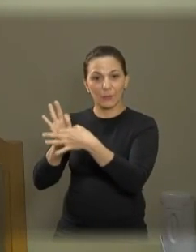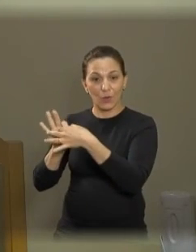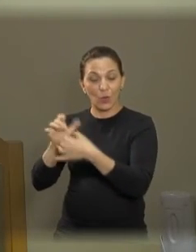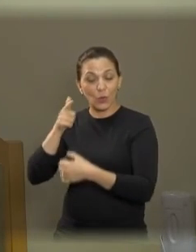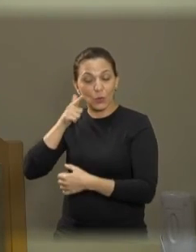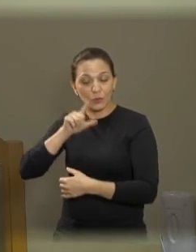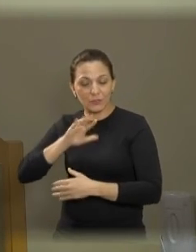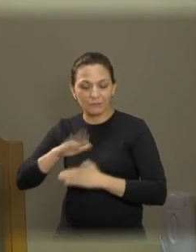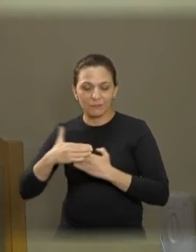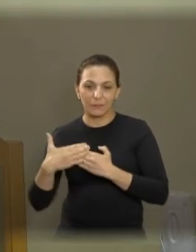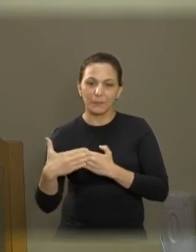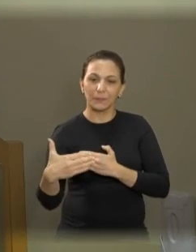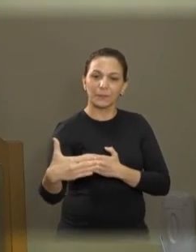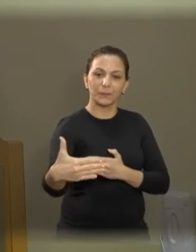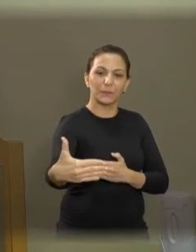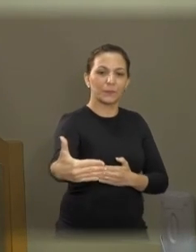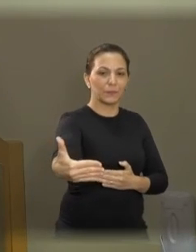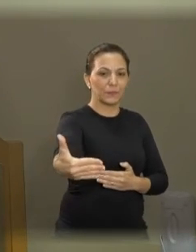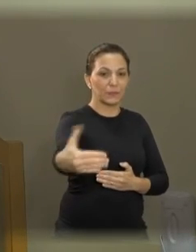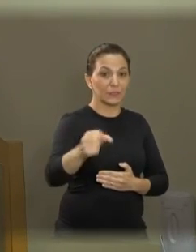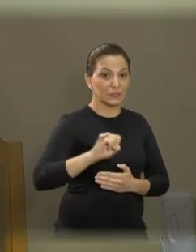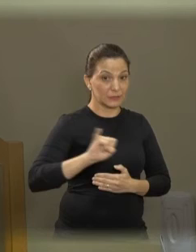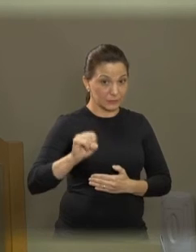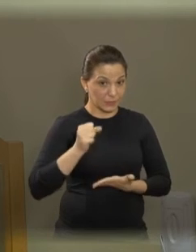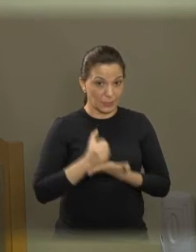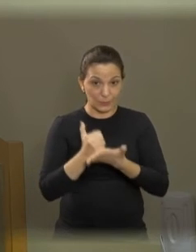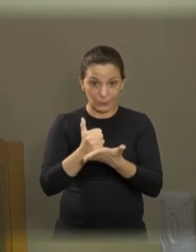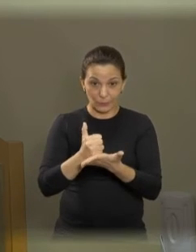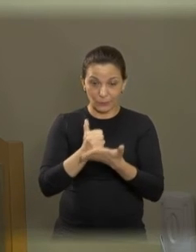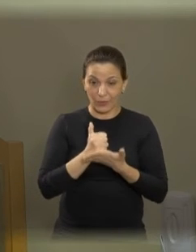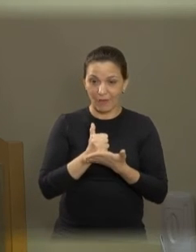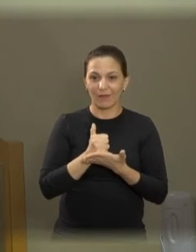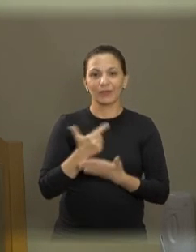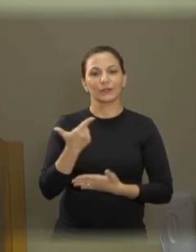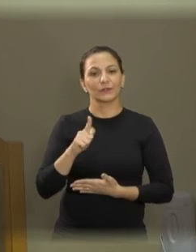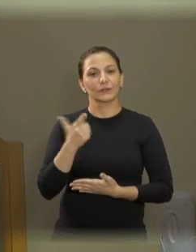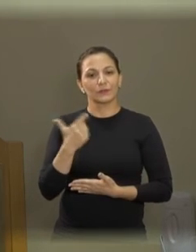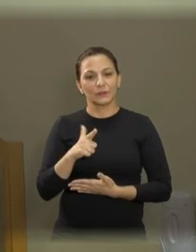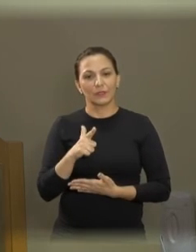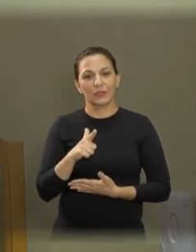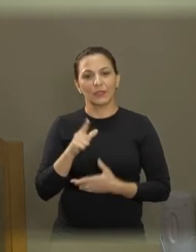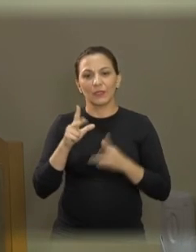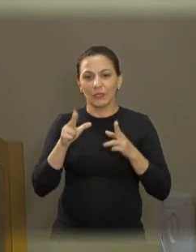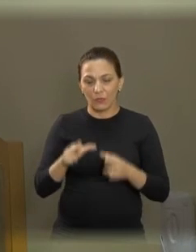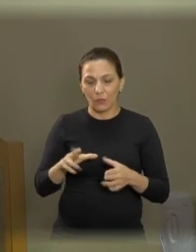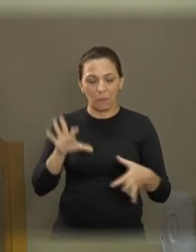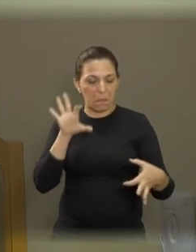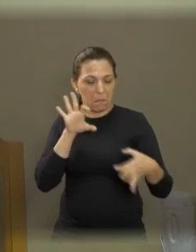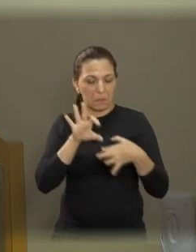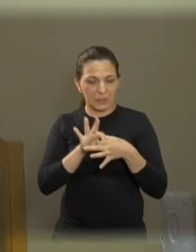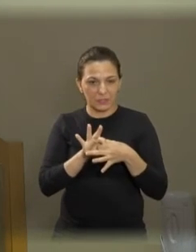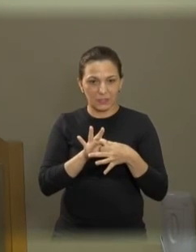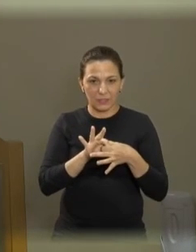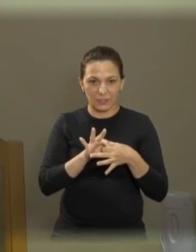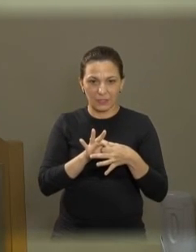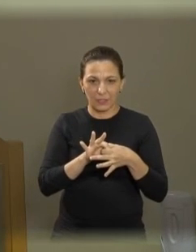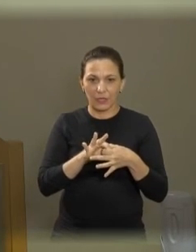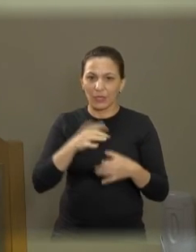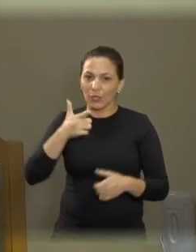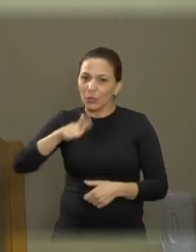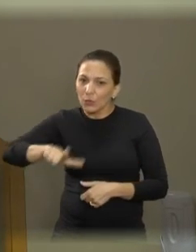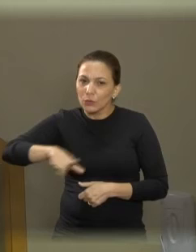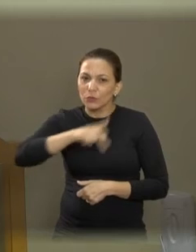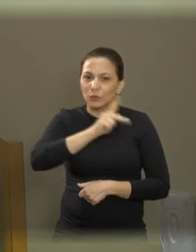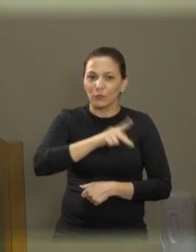caminhar. Se eu não tivesse apoio, né, da parceria como eu tive contigo, e com outros